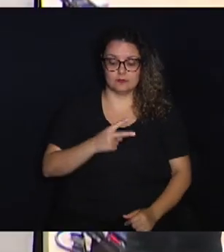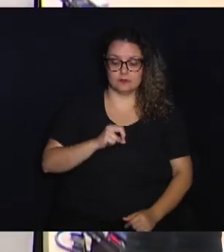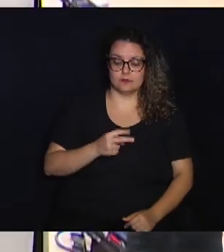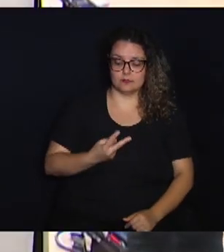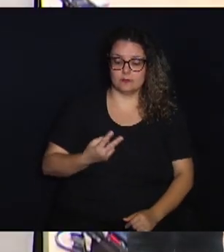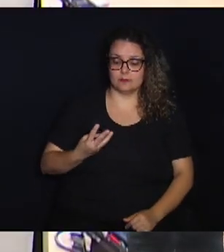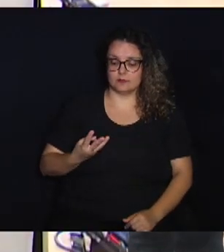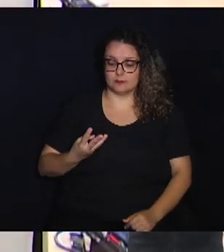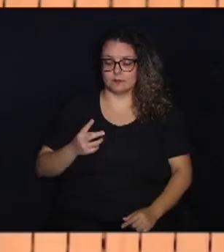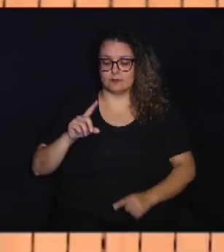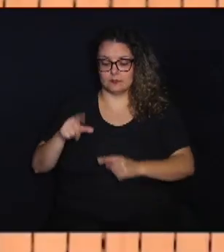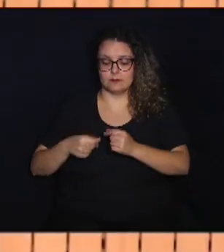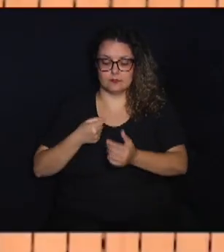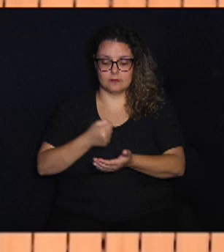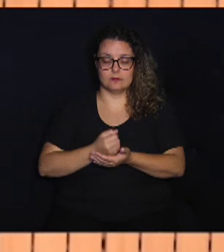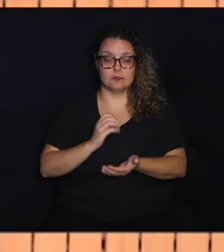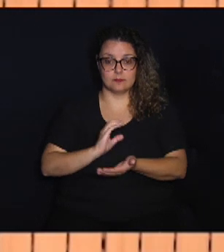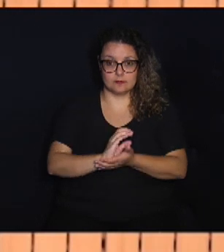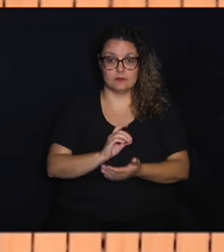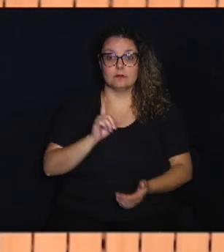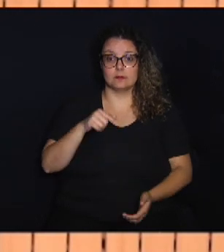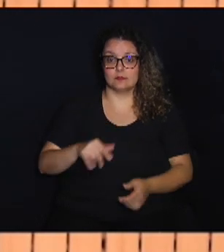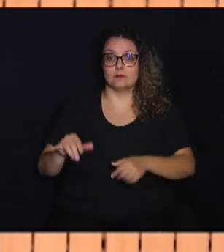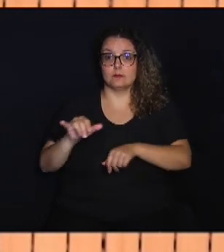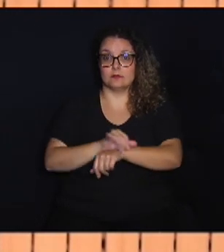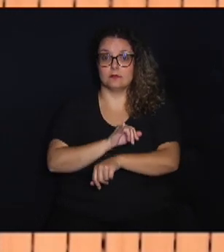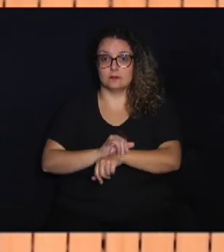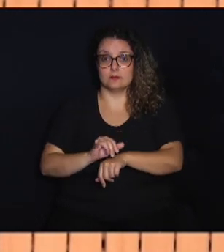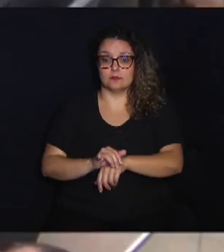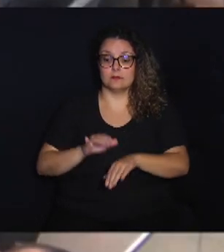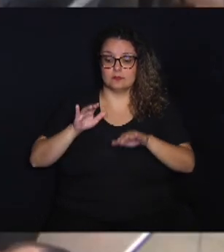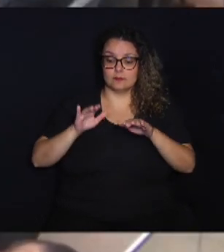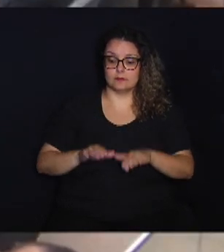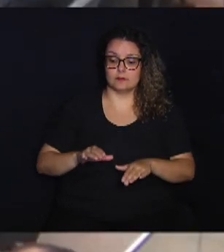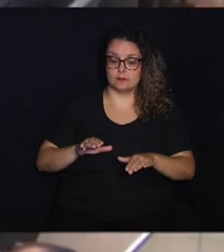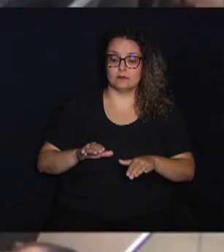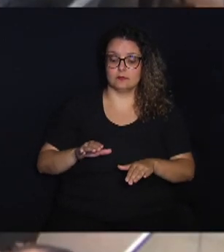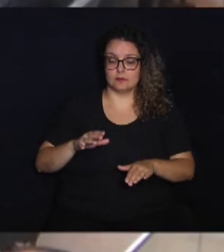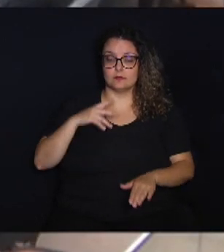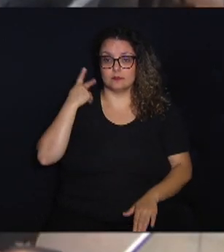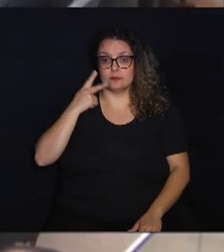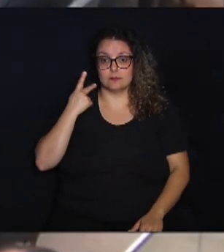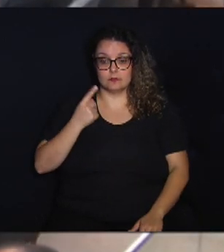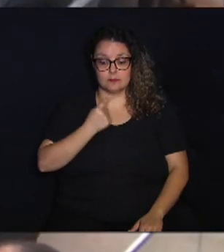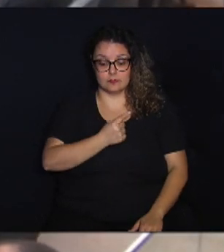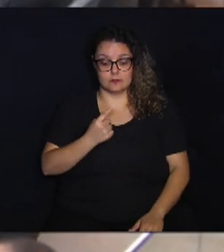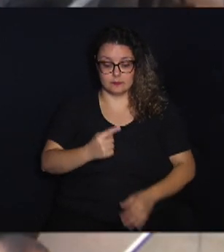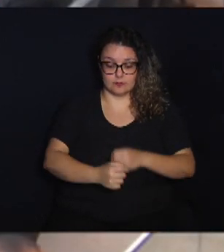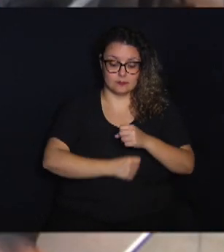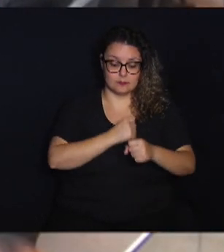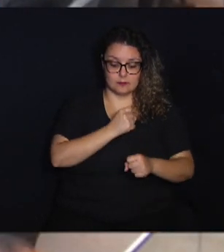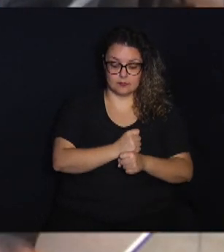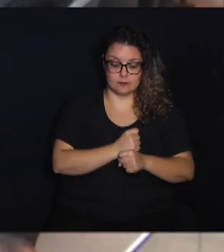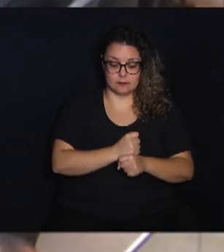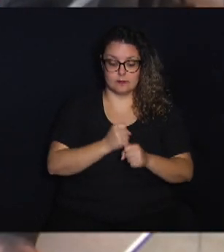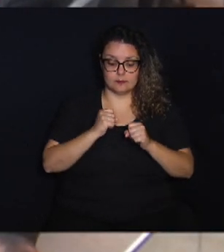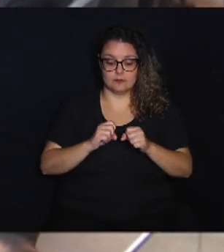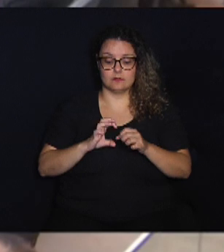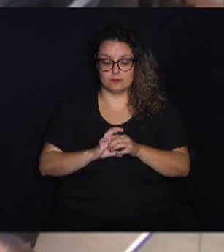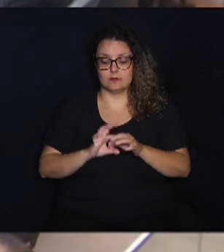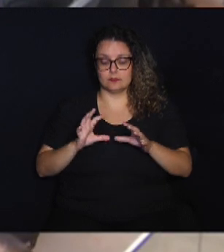as emendas impositivas são uma ferramenta permanente dos vereadores. A cada ano, eles podem